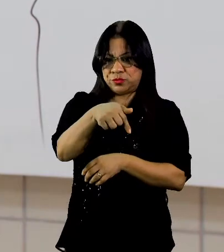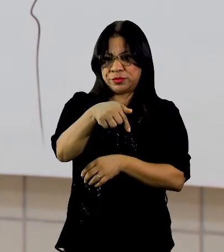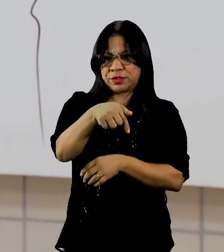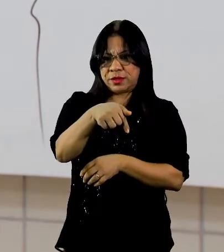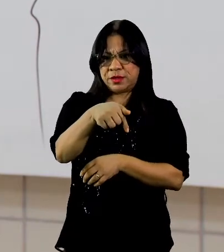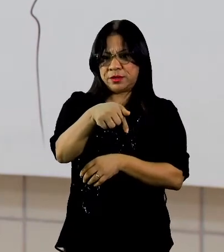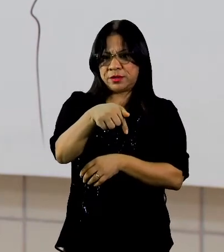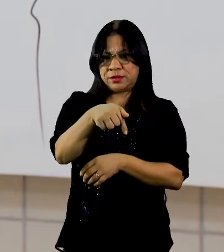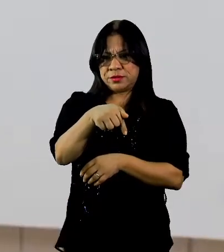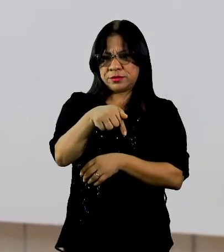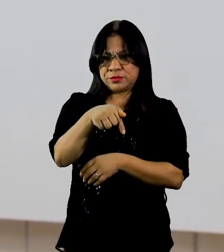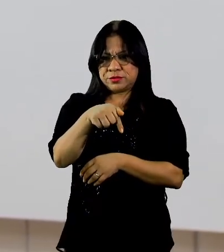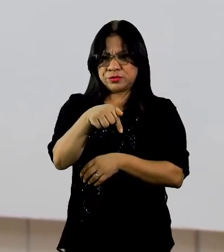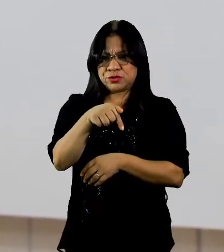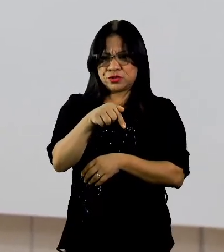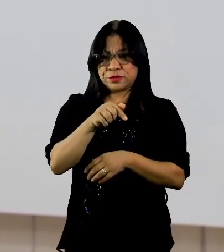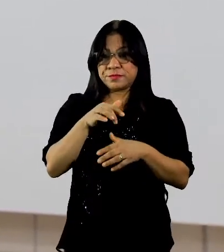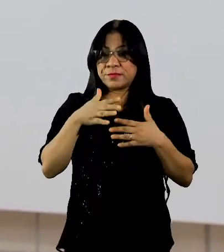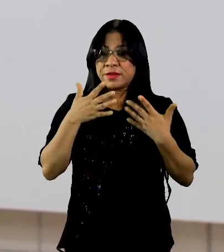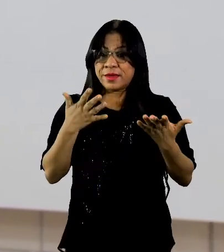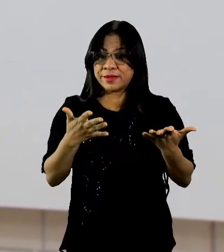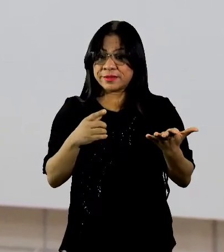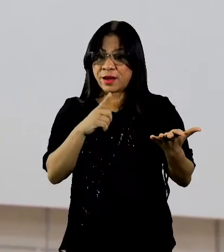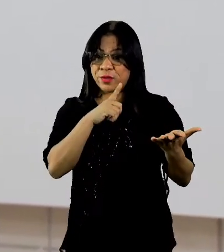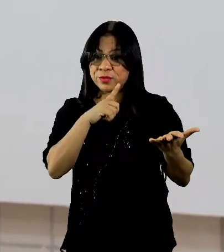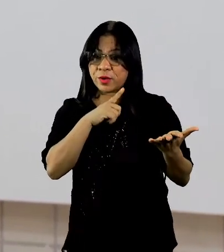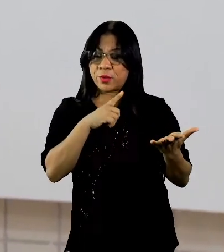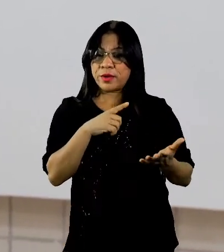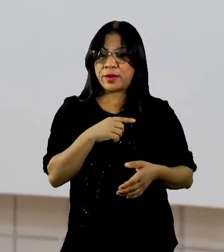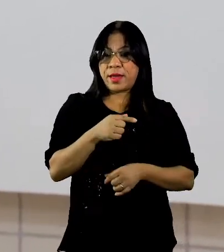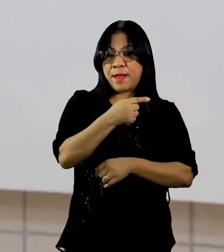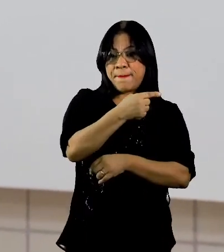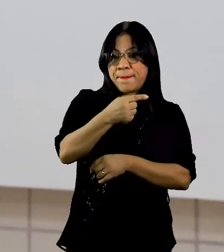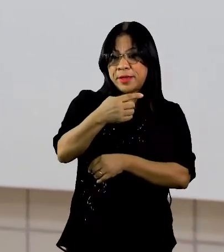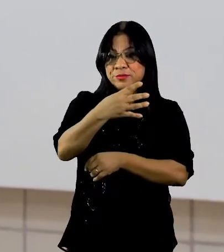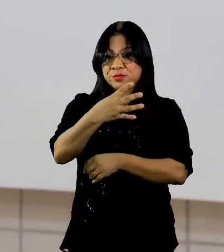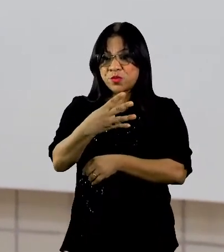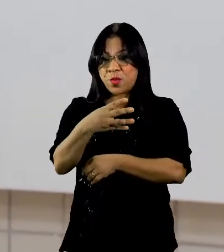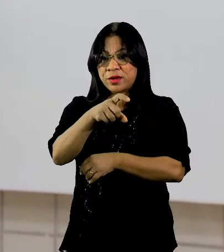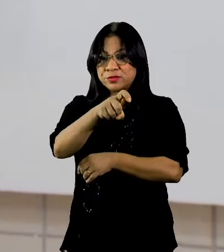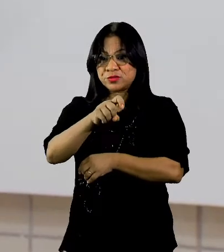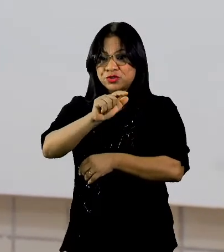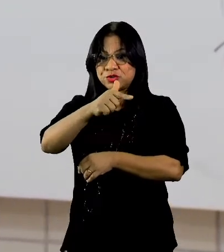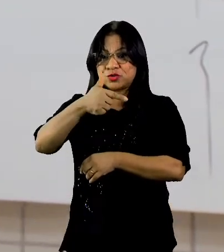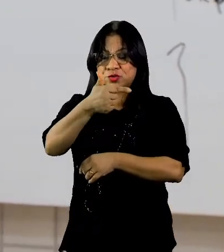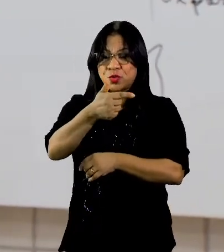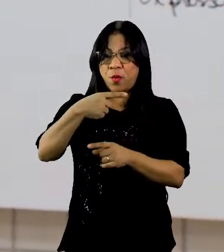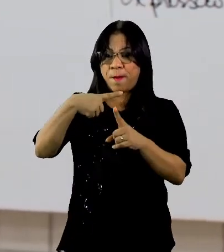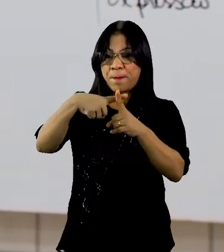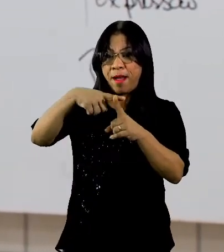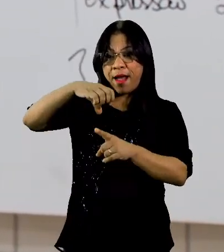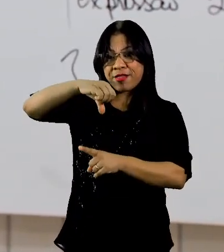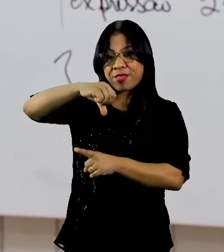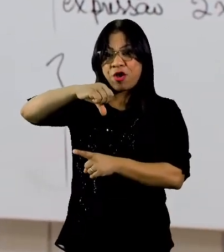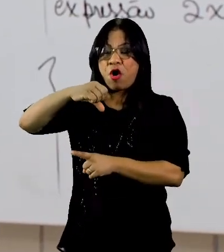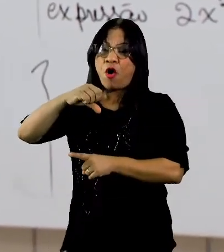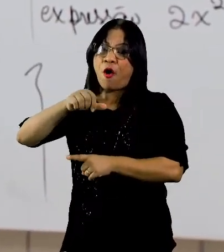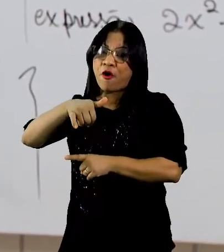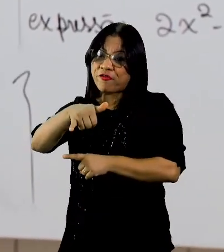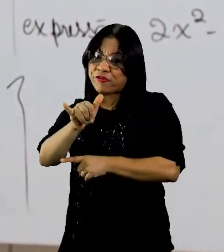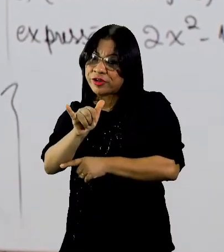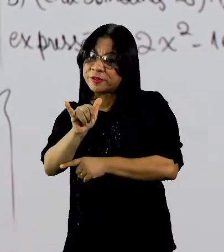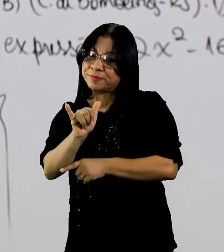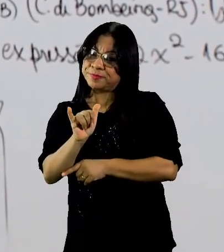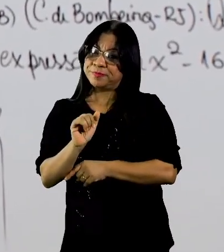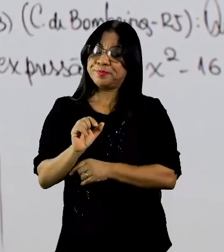dívida, mas sobra ainda uma. Então, pessoal, agora nós vamos para o nosso terceiro exemplo. Vejam só, eu tenho o polinômio 3a elevado à